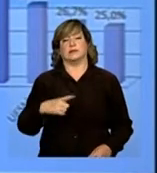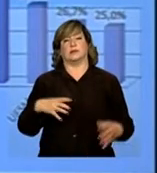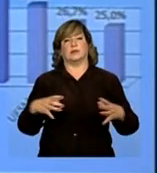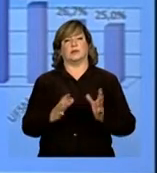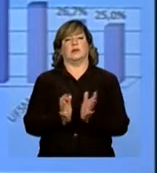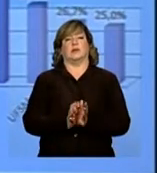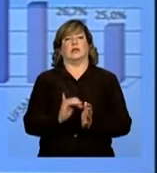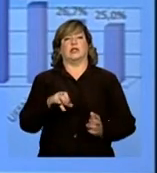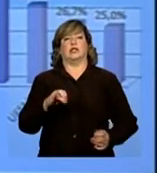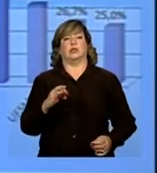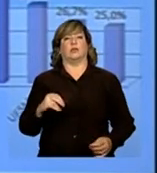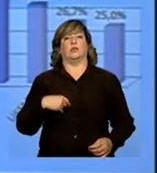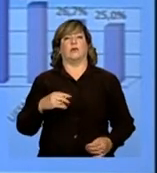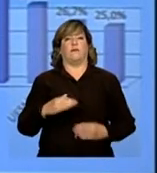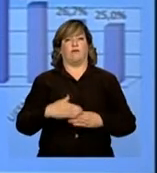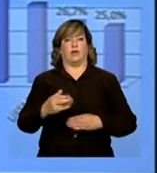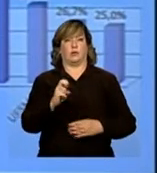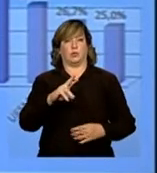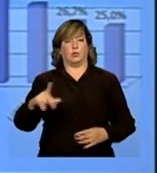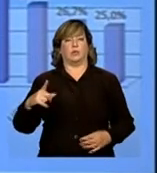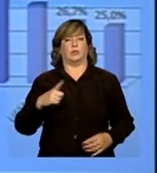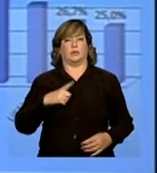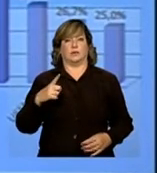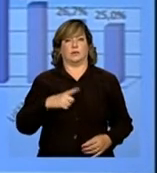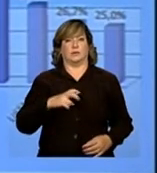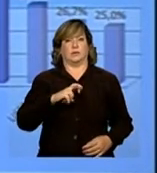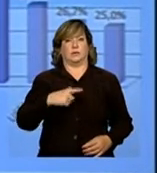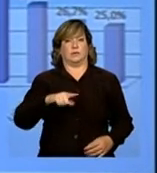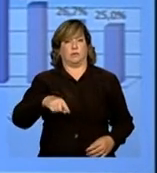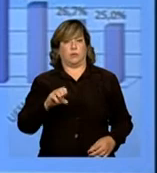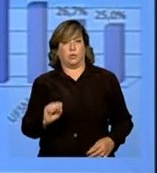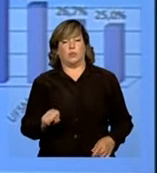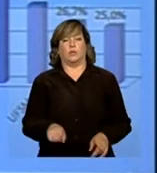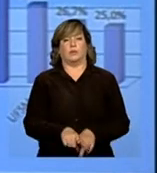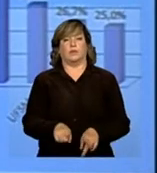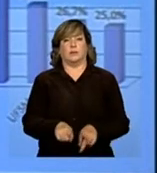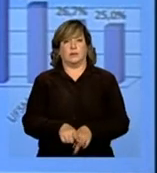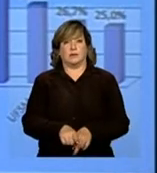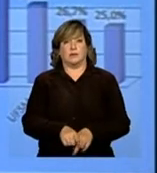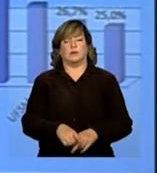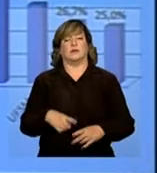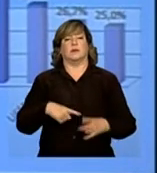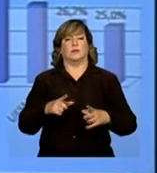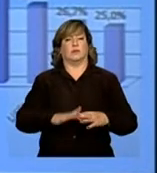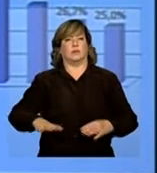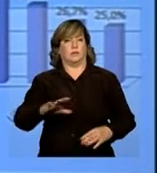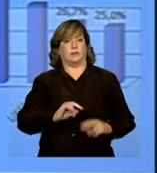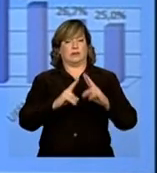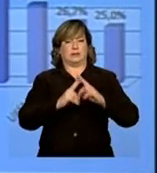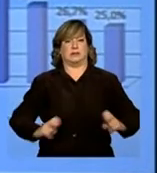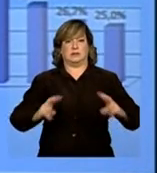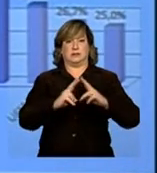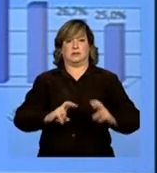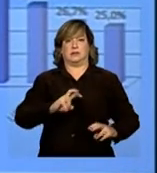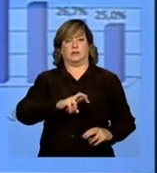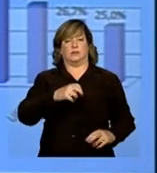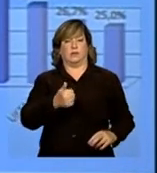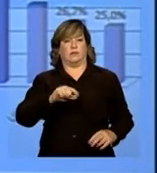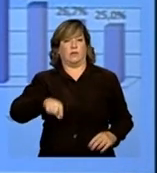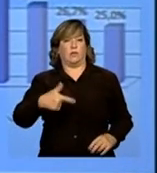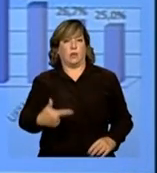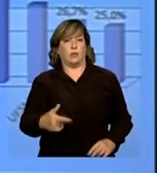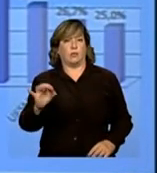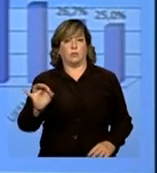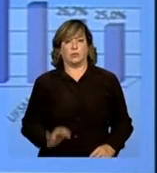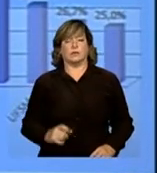Fronteira Sul 51,8 Rio Grande do Sul estudo Federal 51,5 Distrito Federal de Santa Catarina 51,2